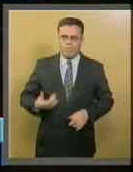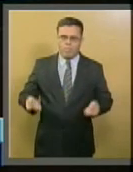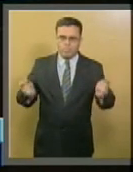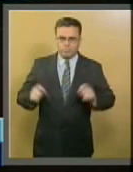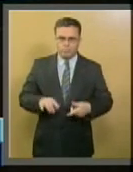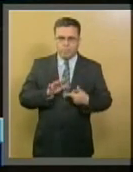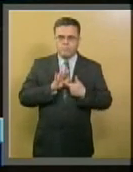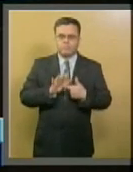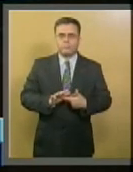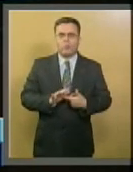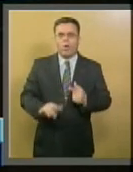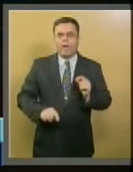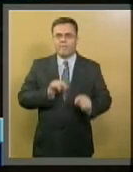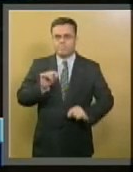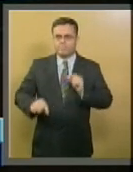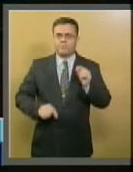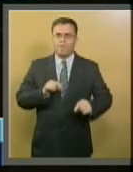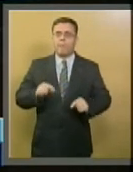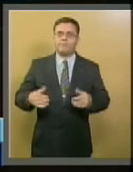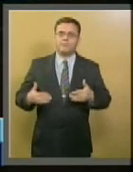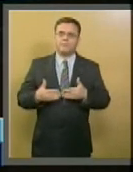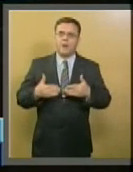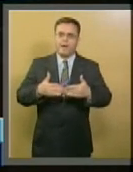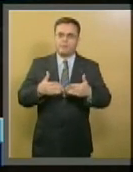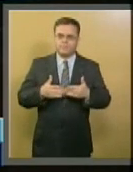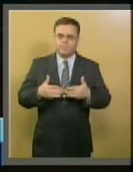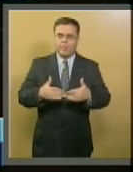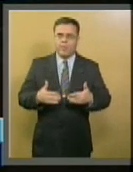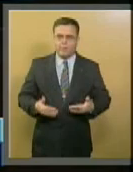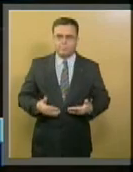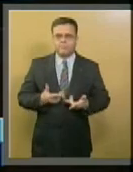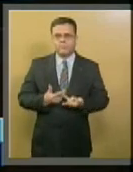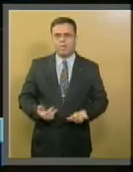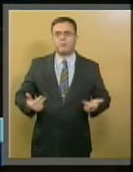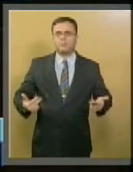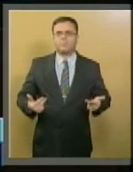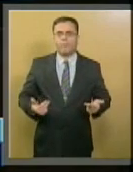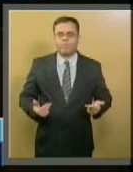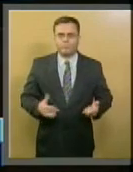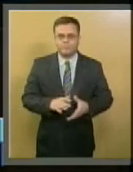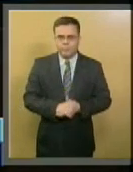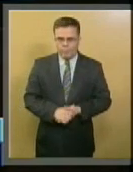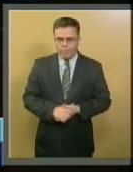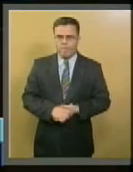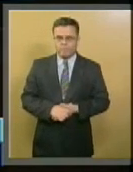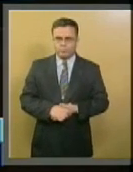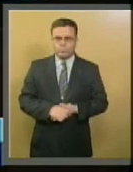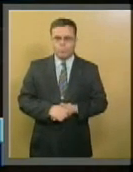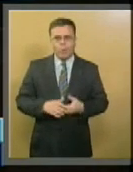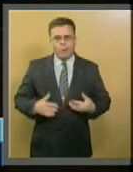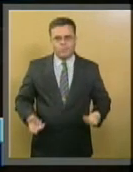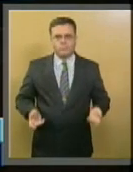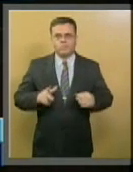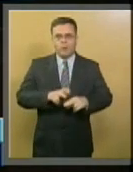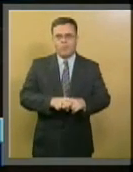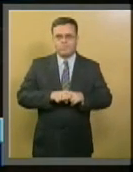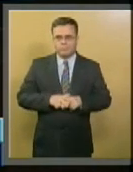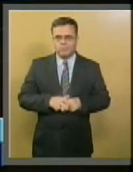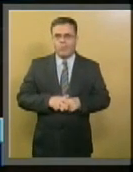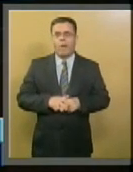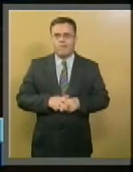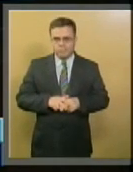pode advir, como eu disse, de contrapartidas ou de mitigação de impacto ambiental. Aí, olha, numa praça